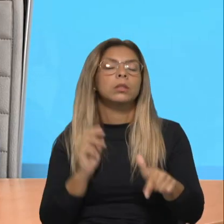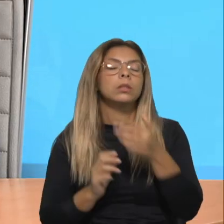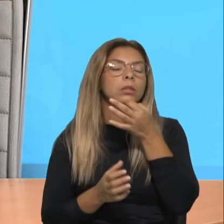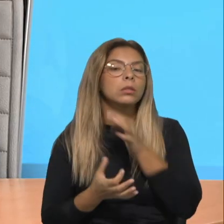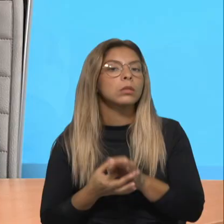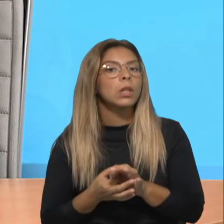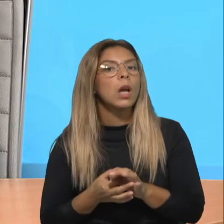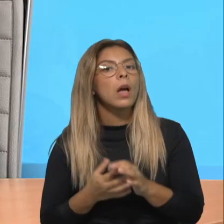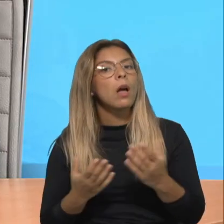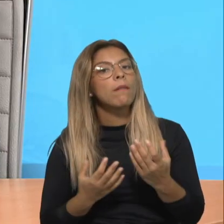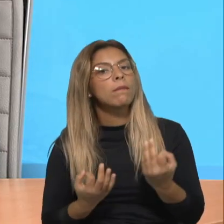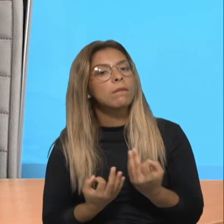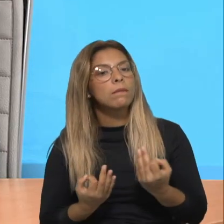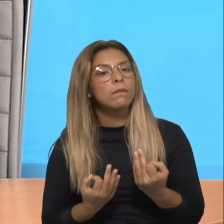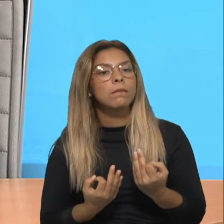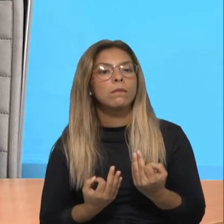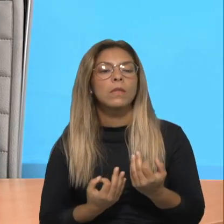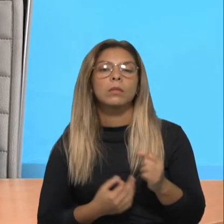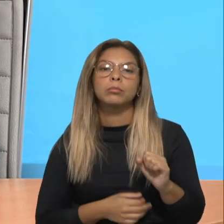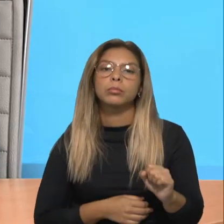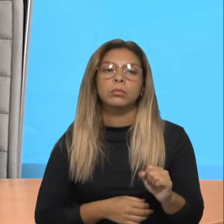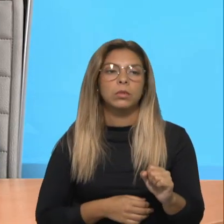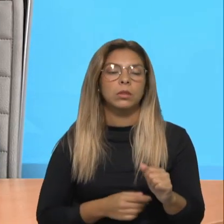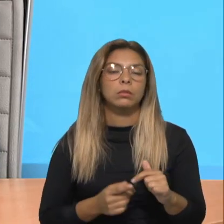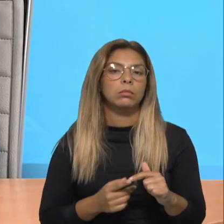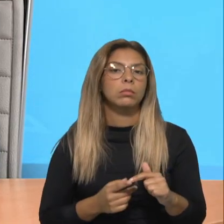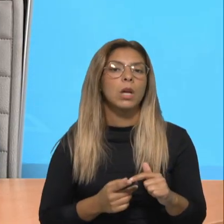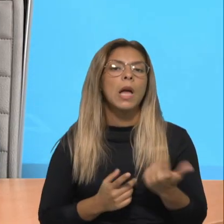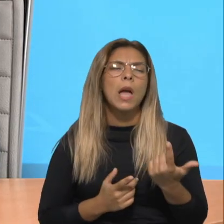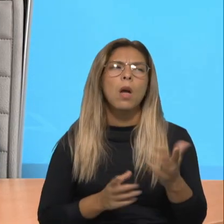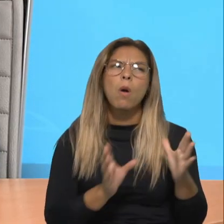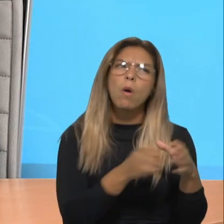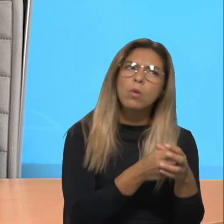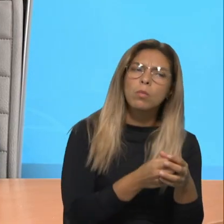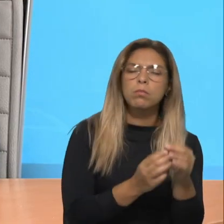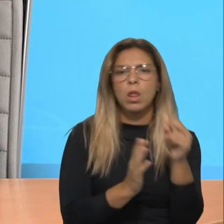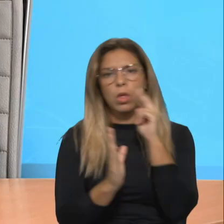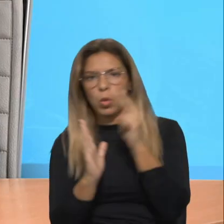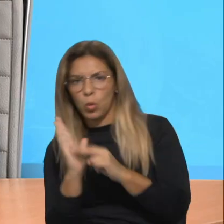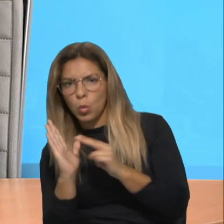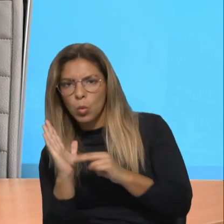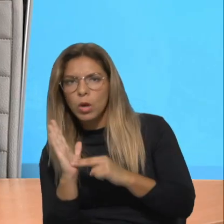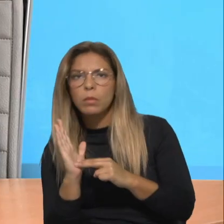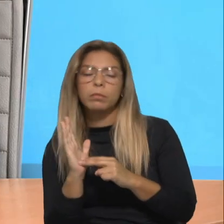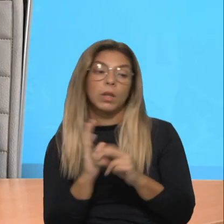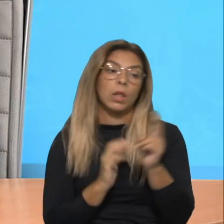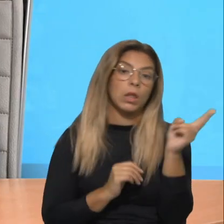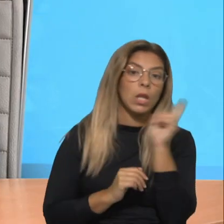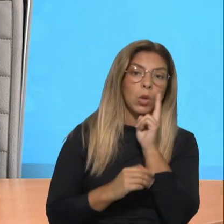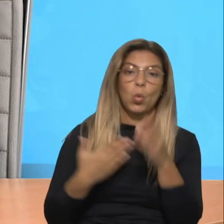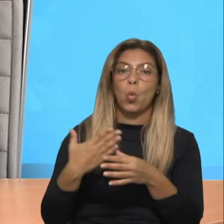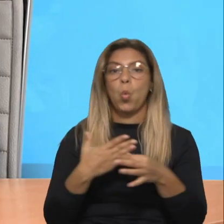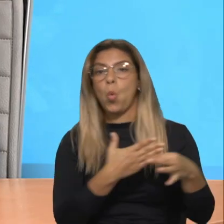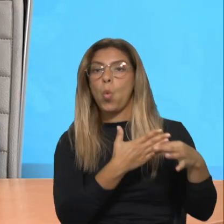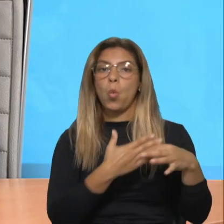uma perspectiva do órgão litúrgico, do acompanhamento litúrgico, e órgão literatura, diretores de coros, com tudo o